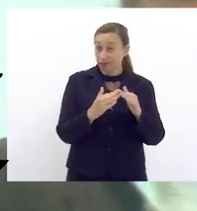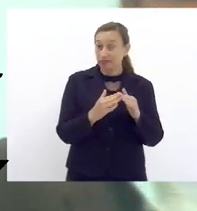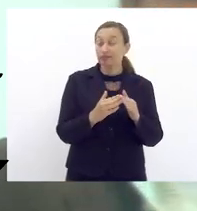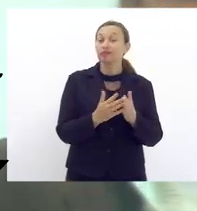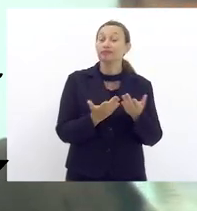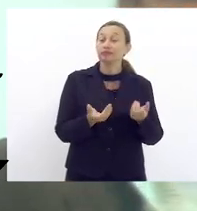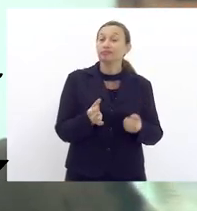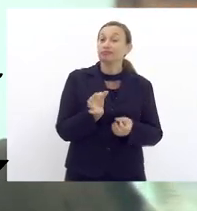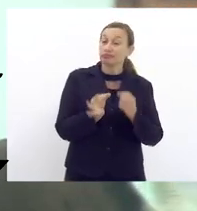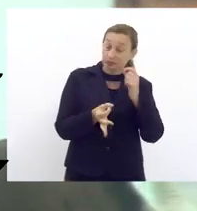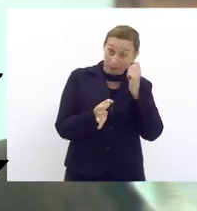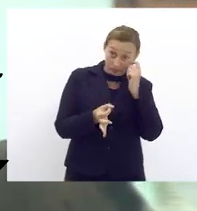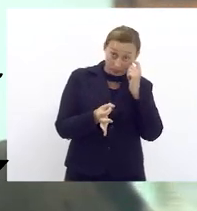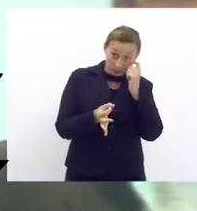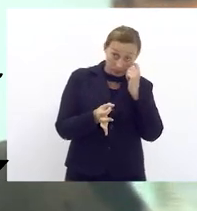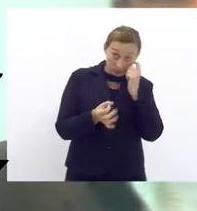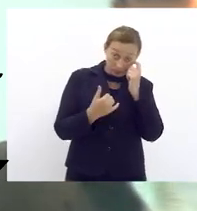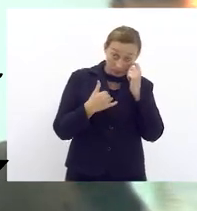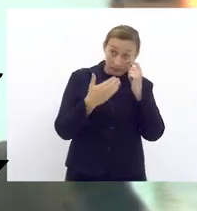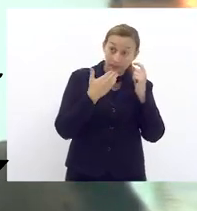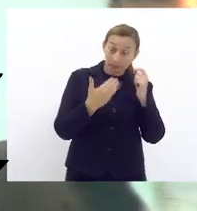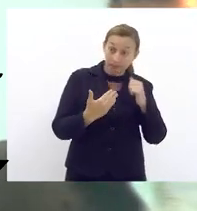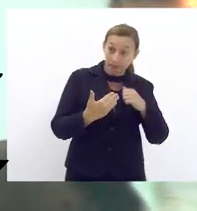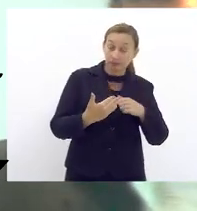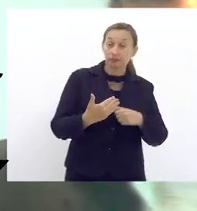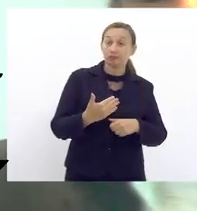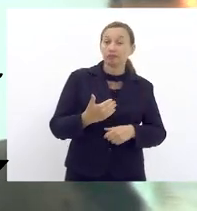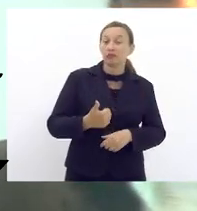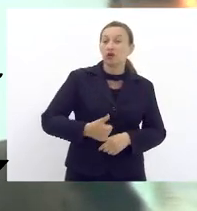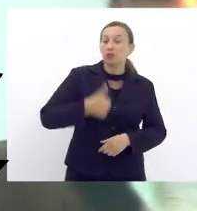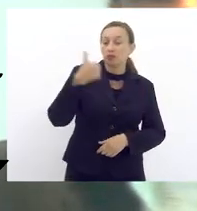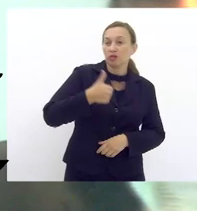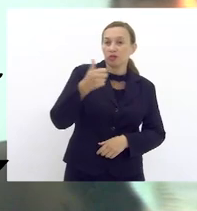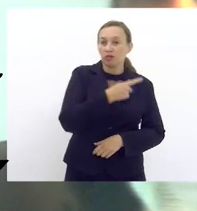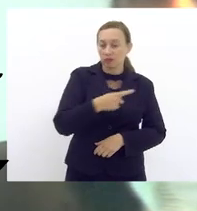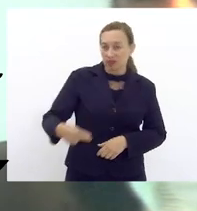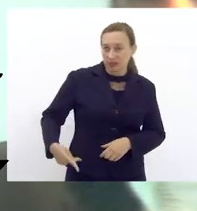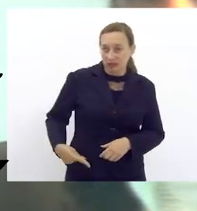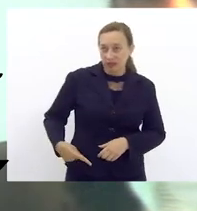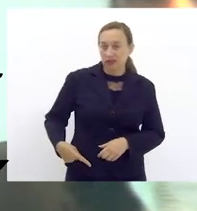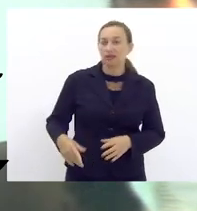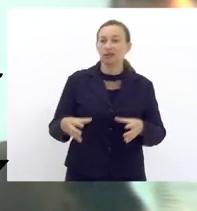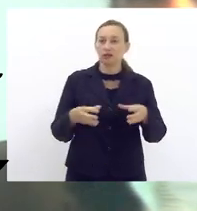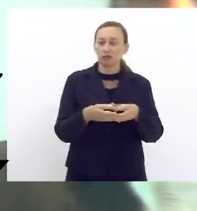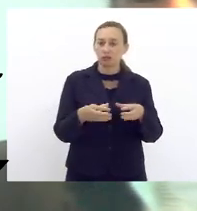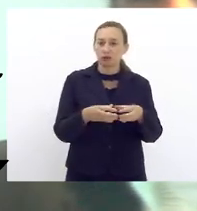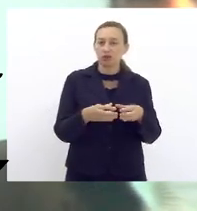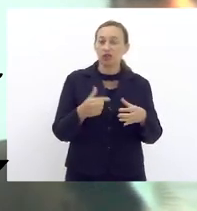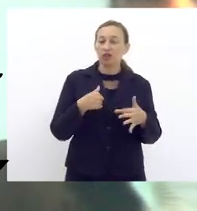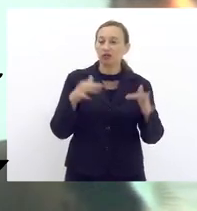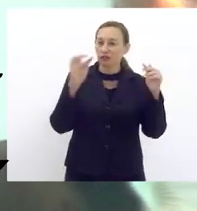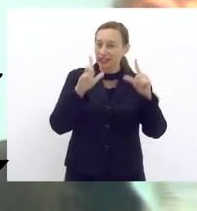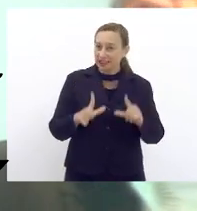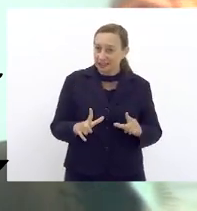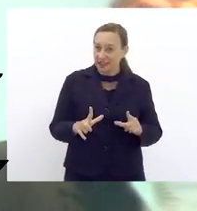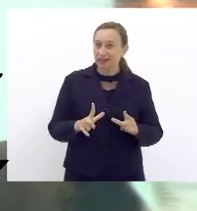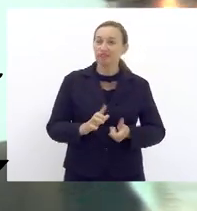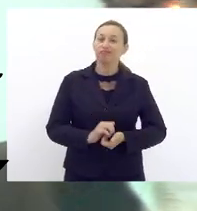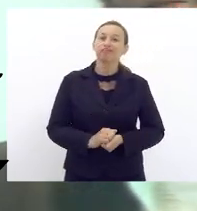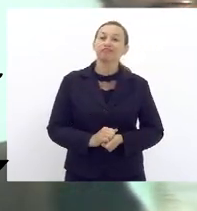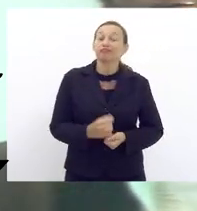consequentemente Eu fui o primeiro presidente dessa comissão e eu fico muito feliz